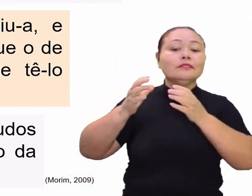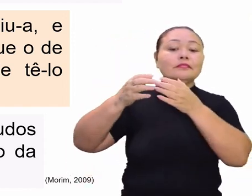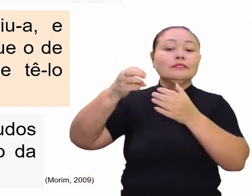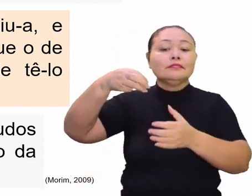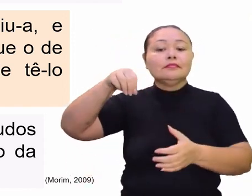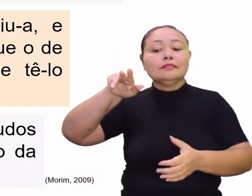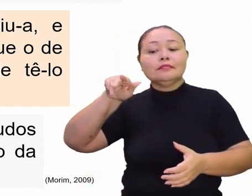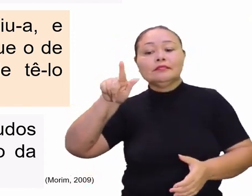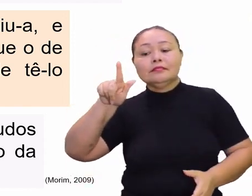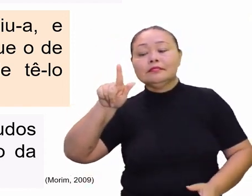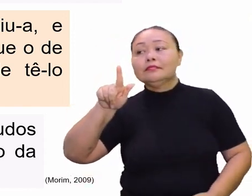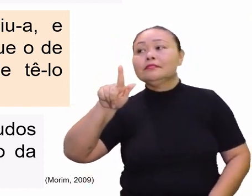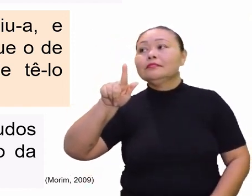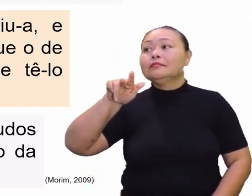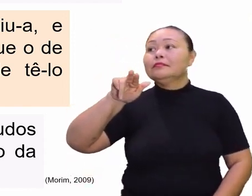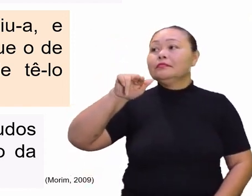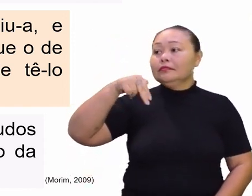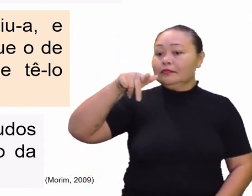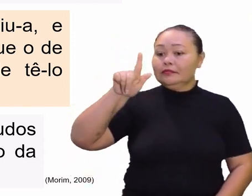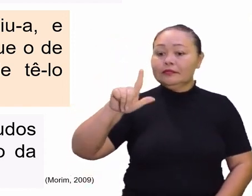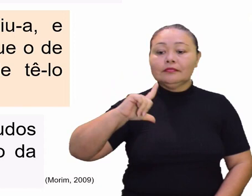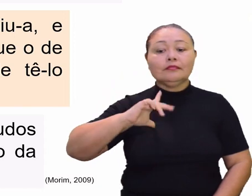Comissão Morse em